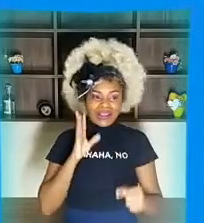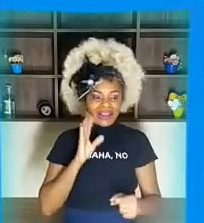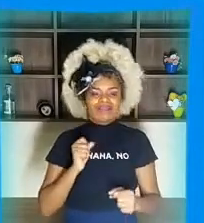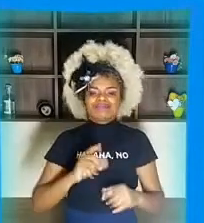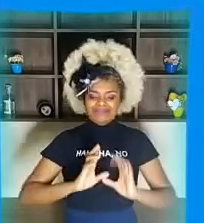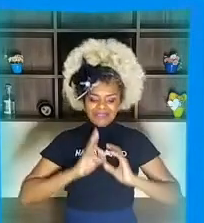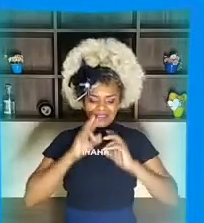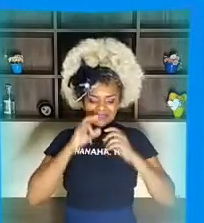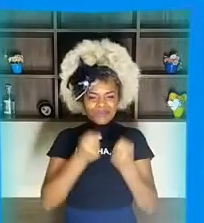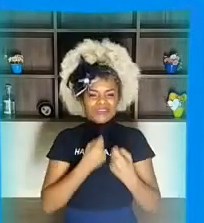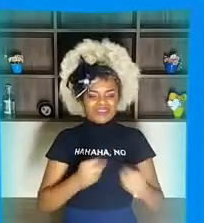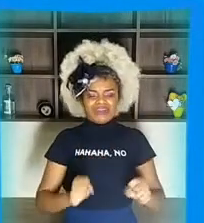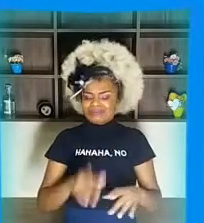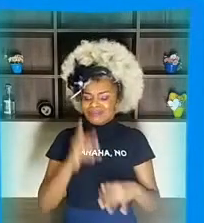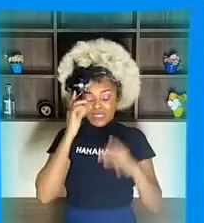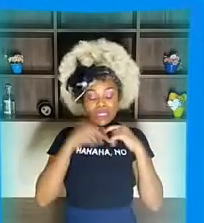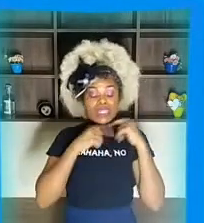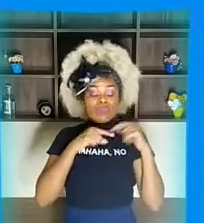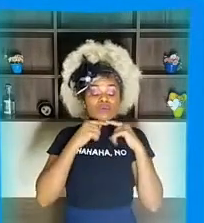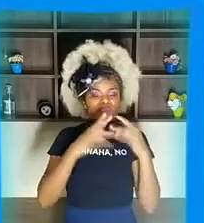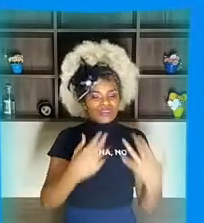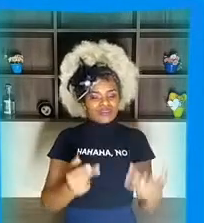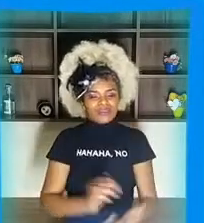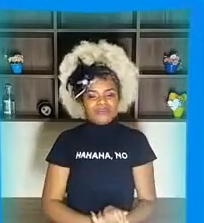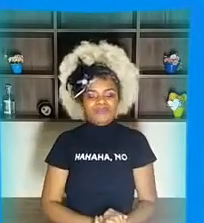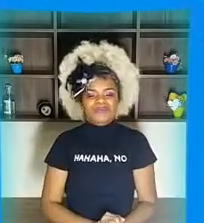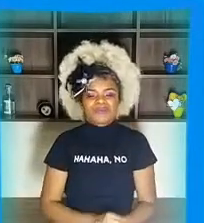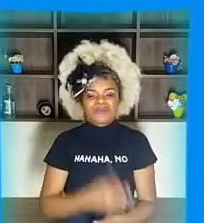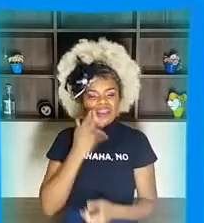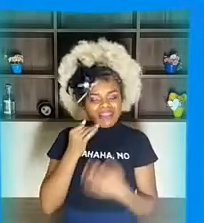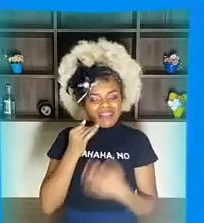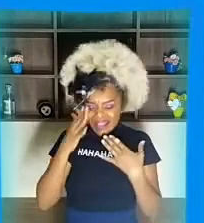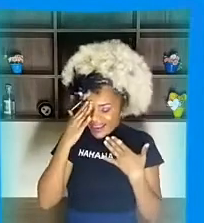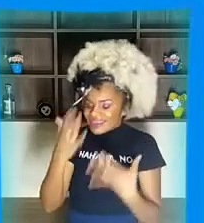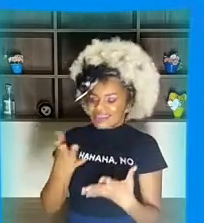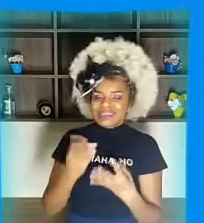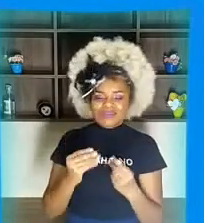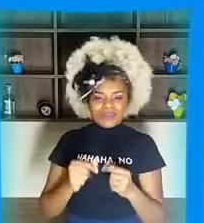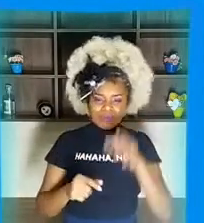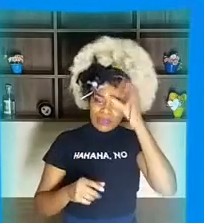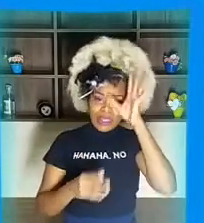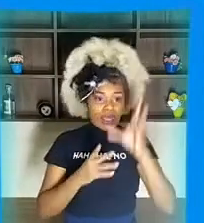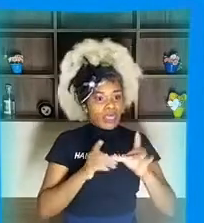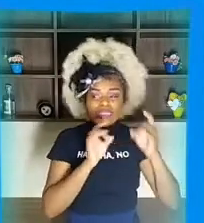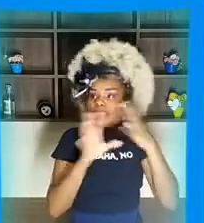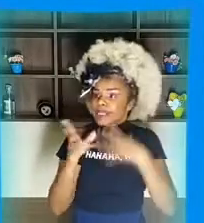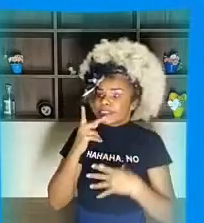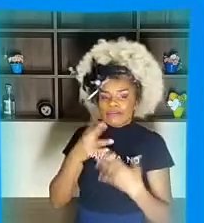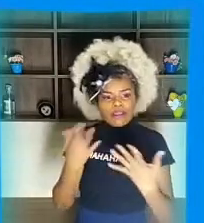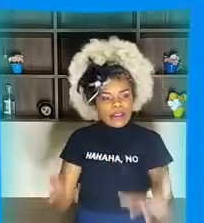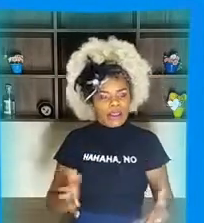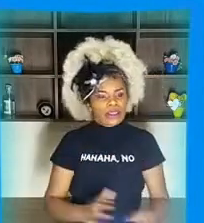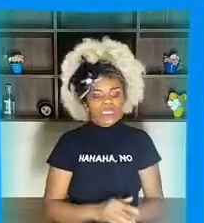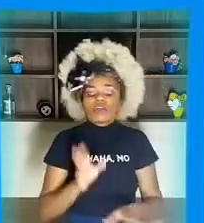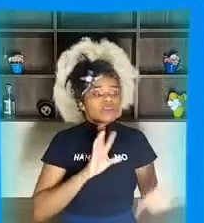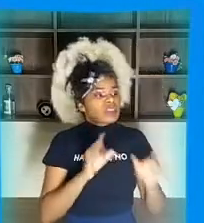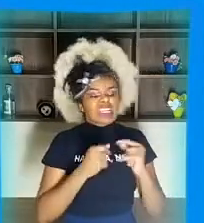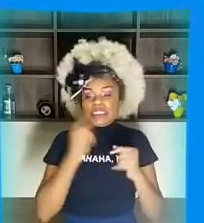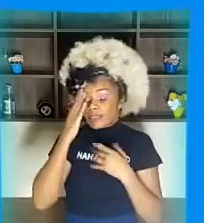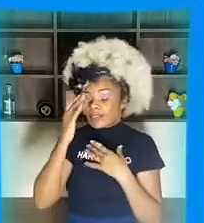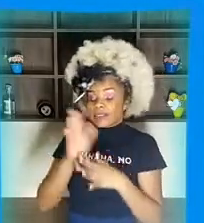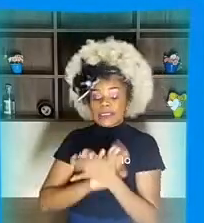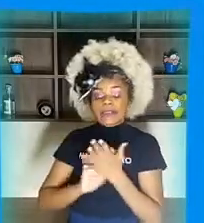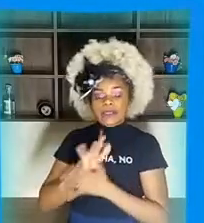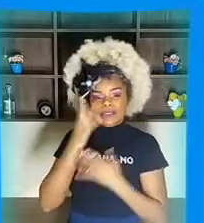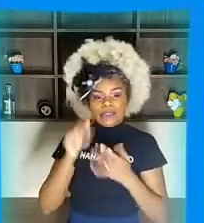muito grande, não tenha dúvida nenhuma disso. Ô, Denis, eu quero muito te agradecer. Mas peraí, deixa ele falar. Não quero te agradecer nada, não quero te agradecer nada. Onde